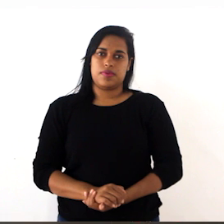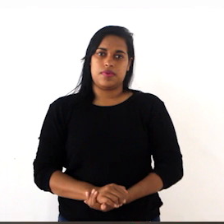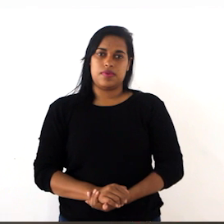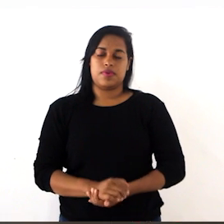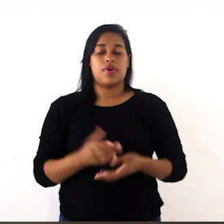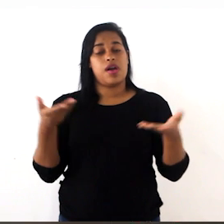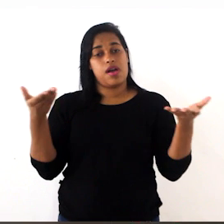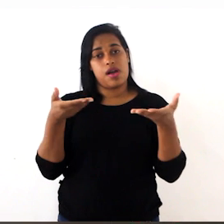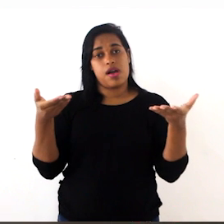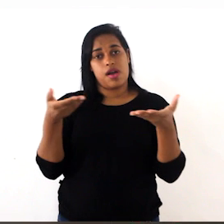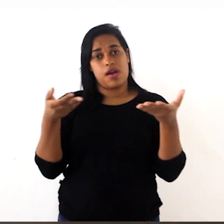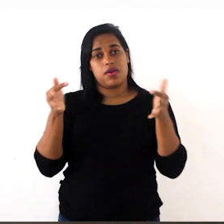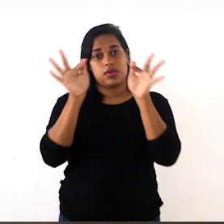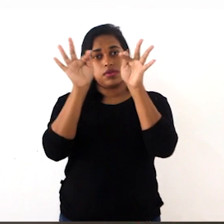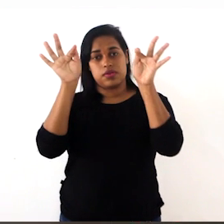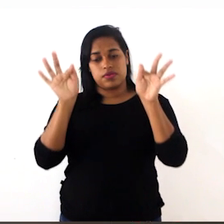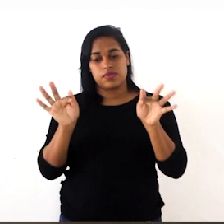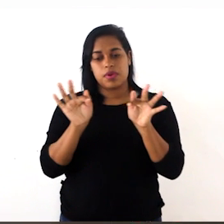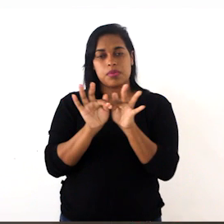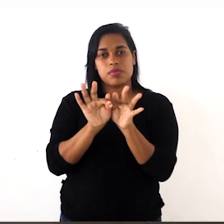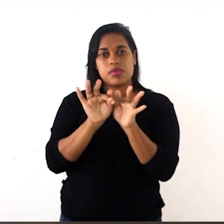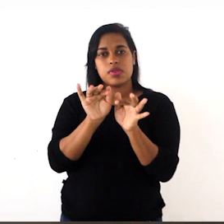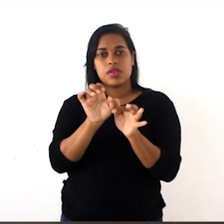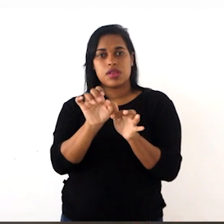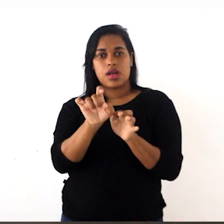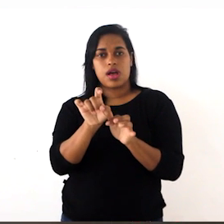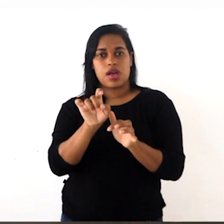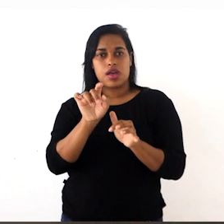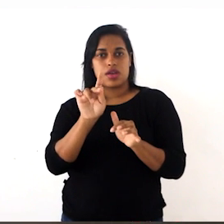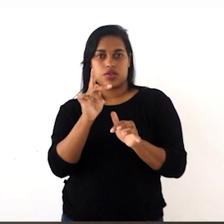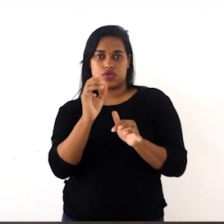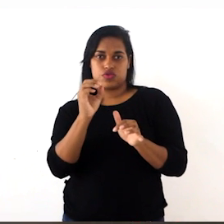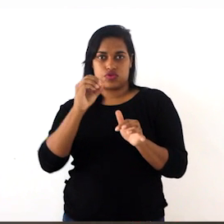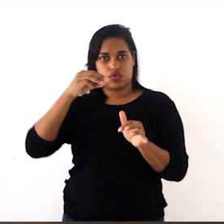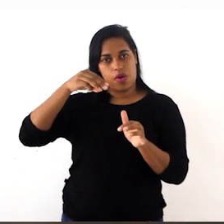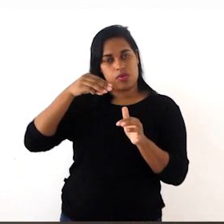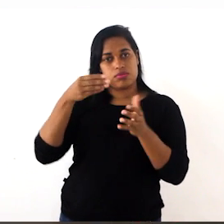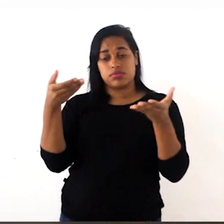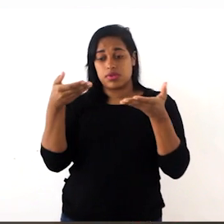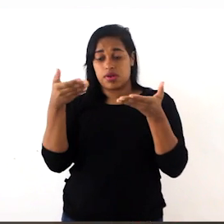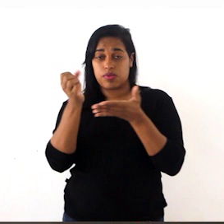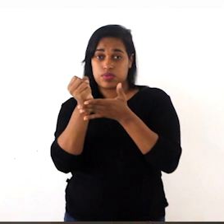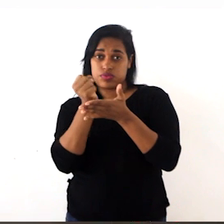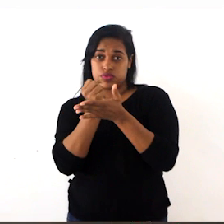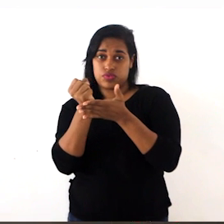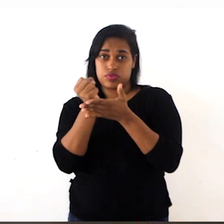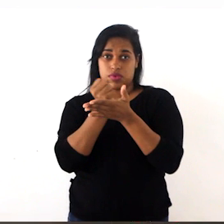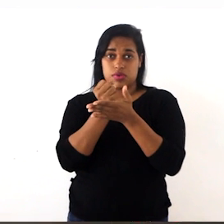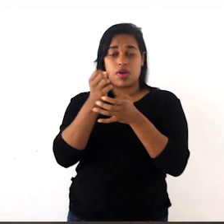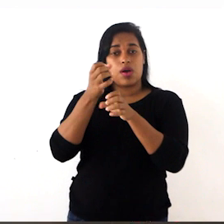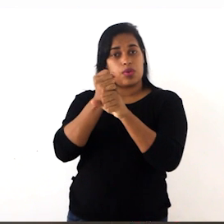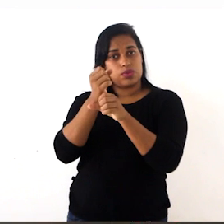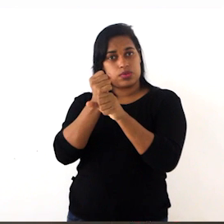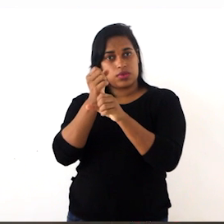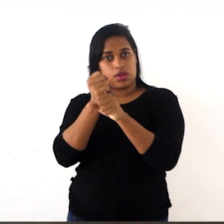O nosso form action, que é para onde os dados vão, no caso